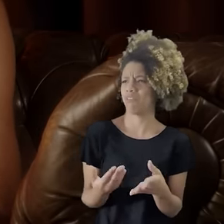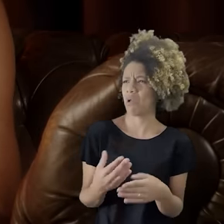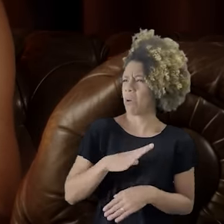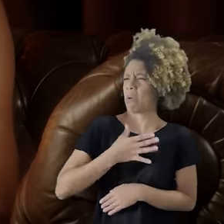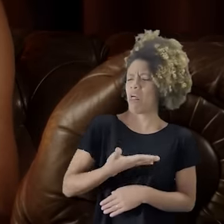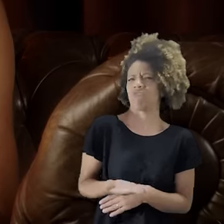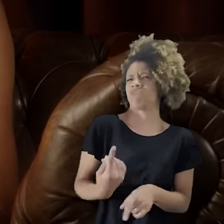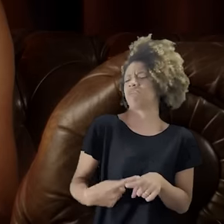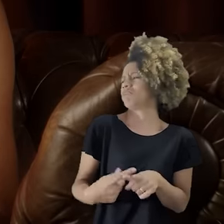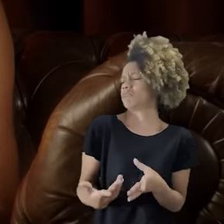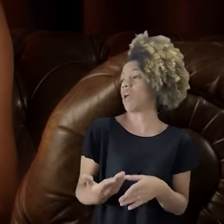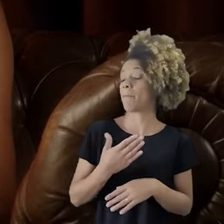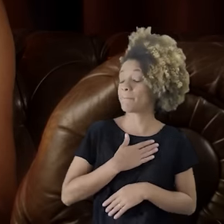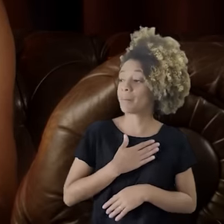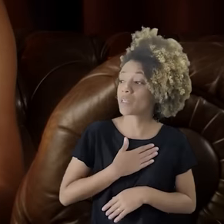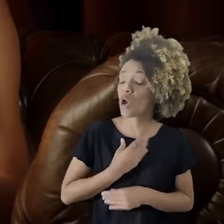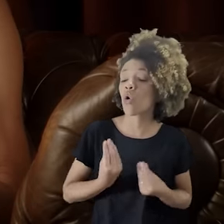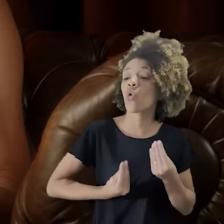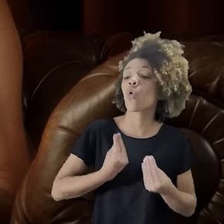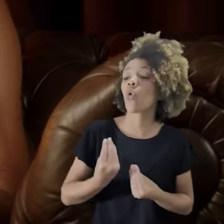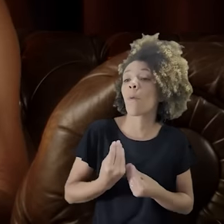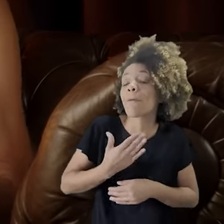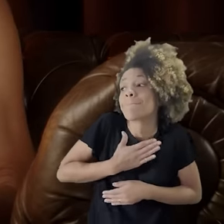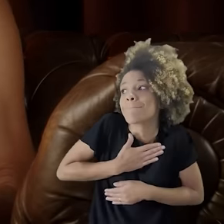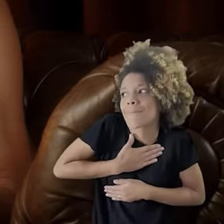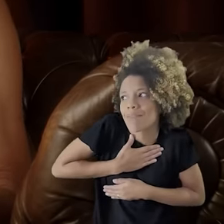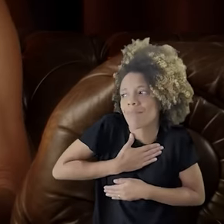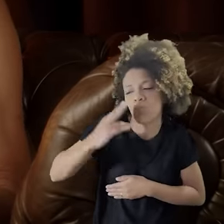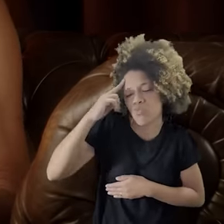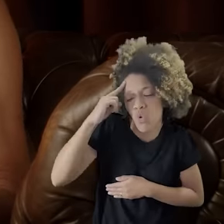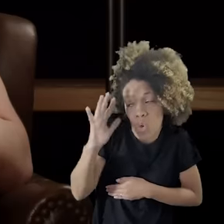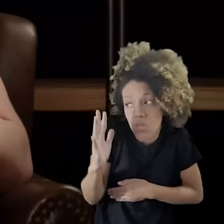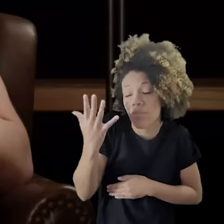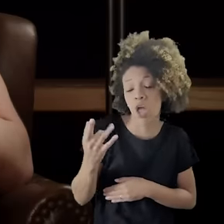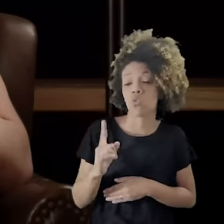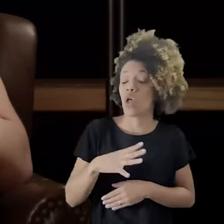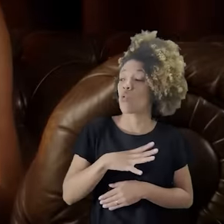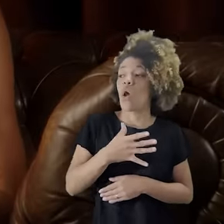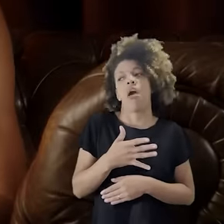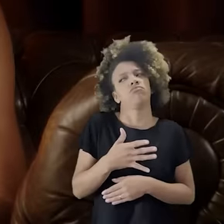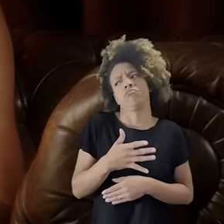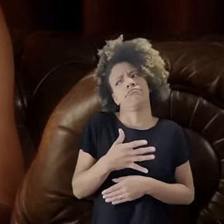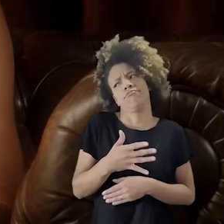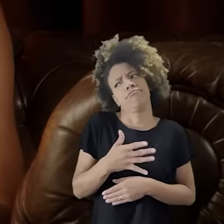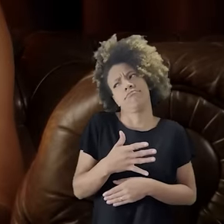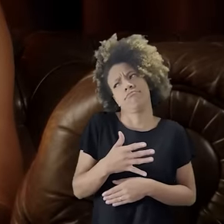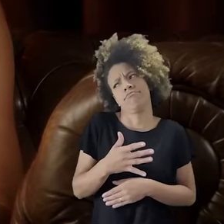corajosa é porque para mim como é a realização minha não tem a ver com coragem